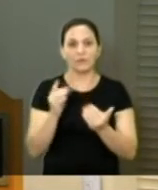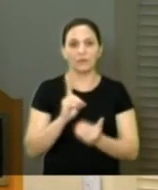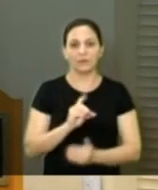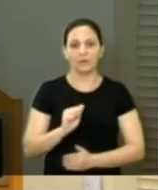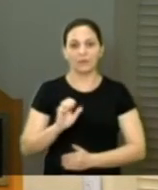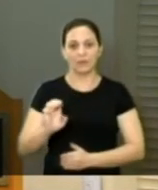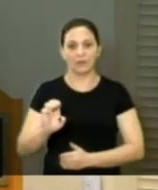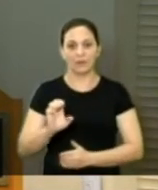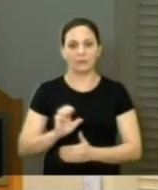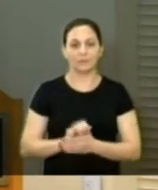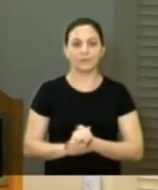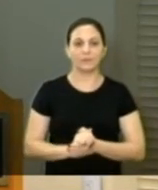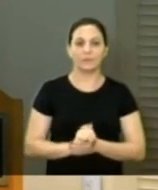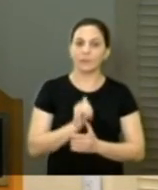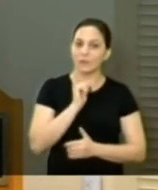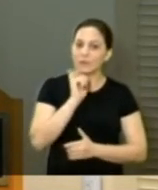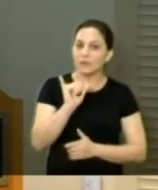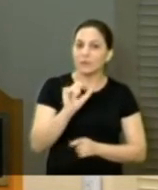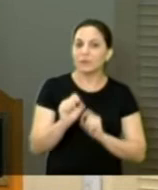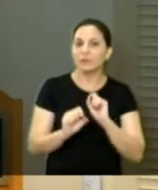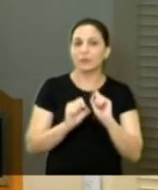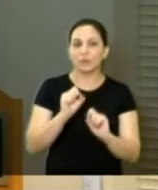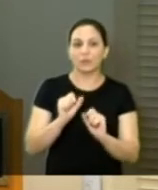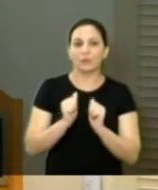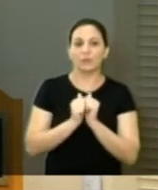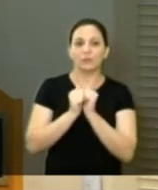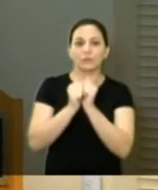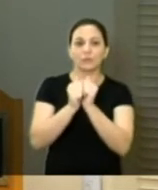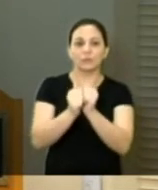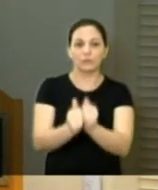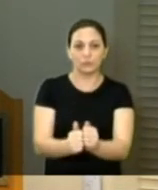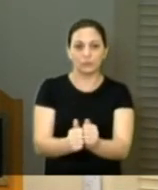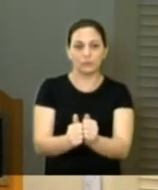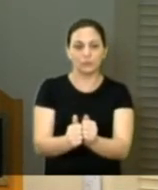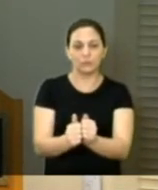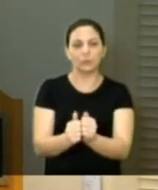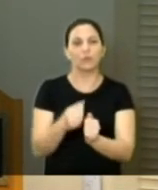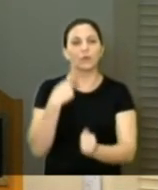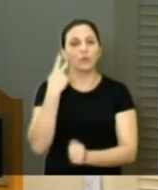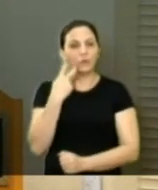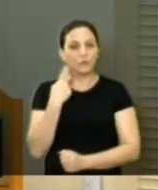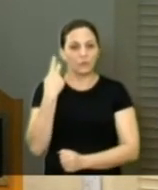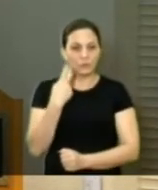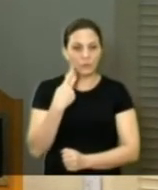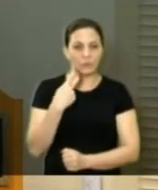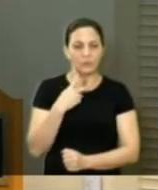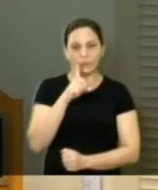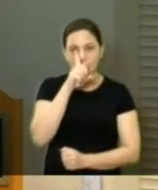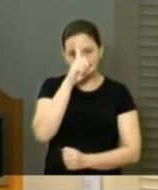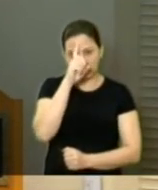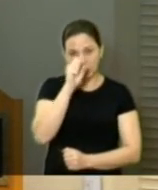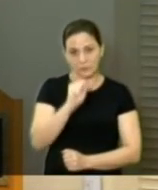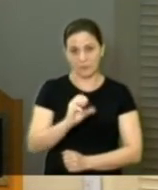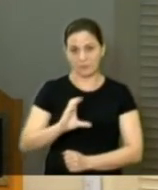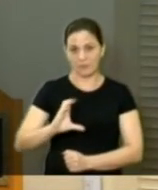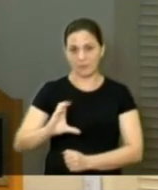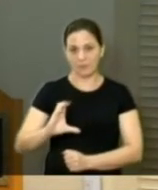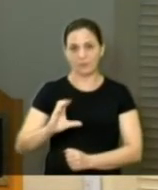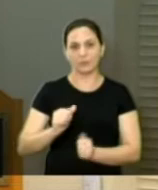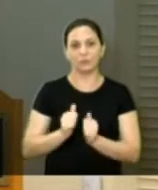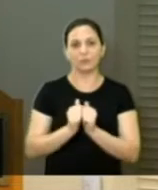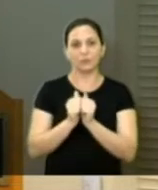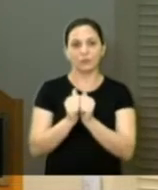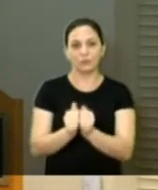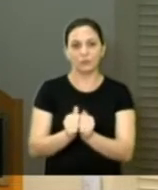DAE. Dizer também que estivemos junto com um grande número de vereadores na Santa Casa, junto com o